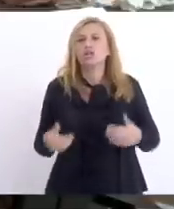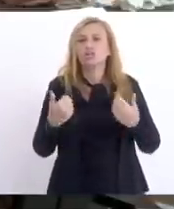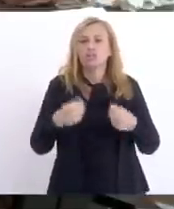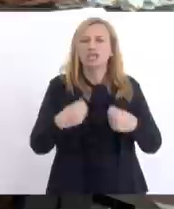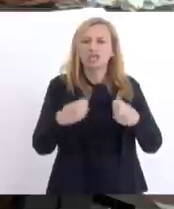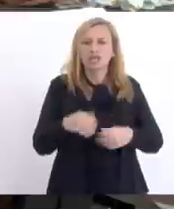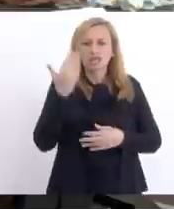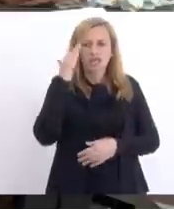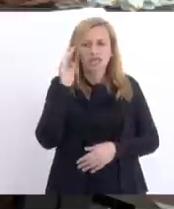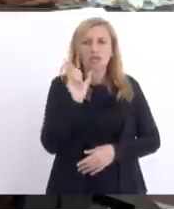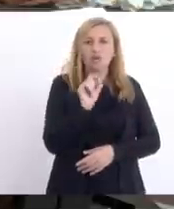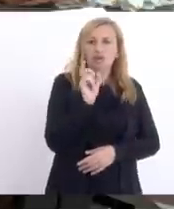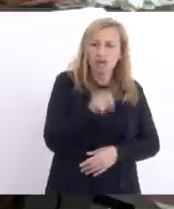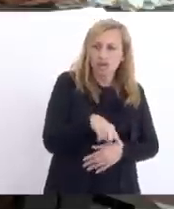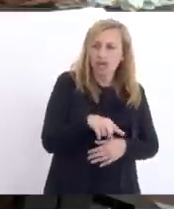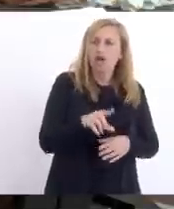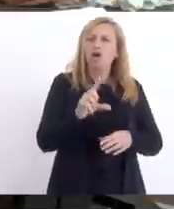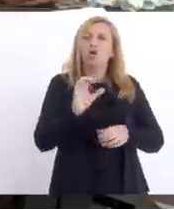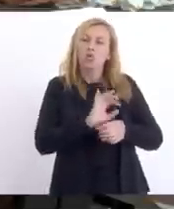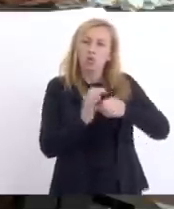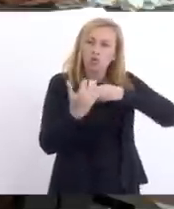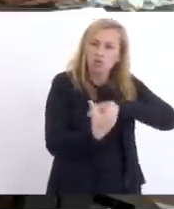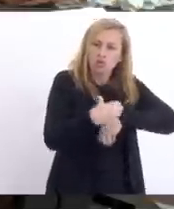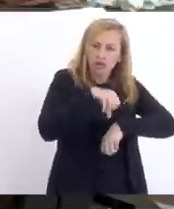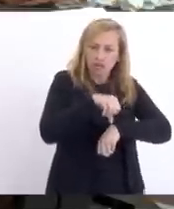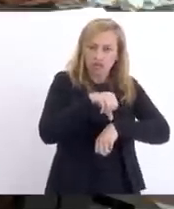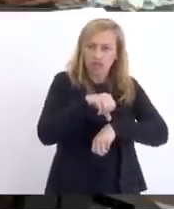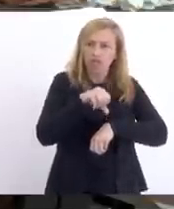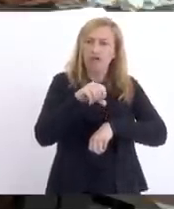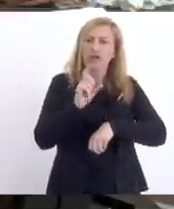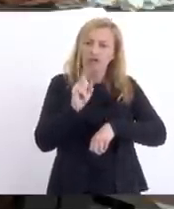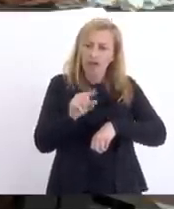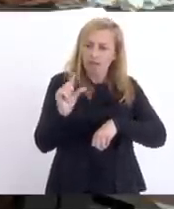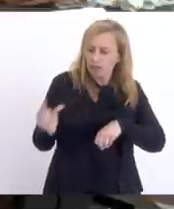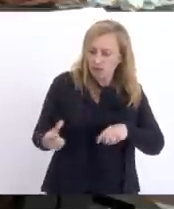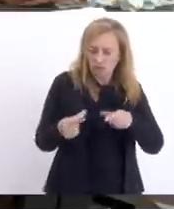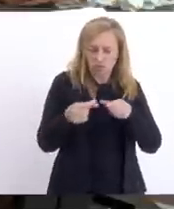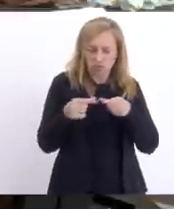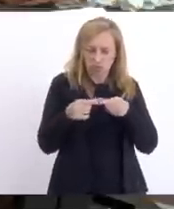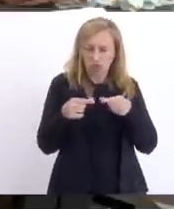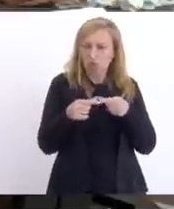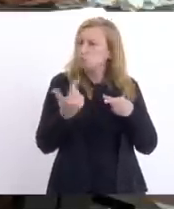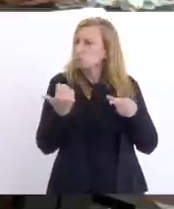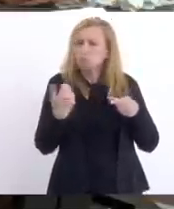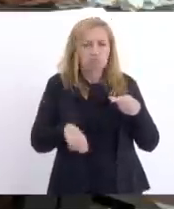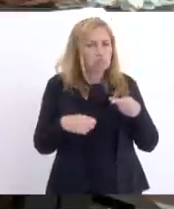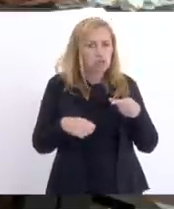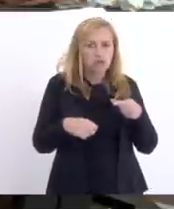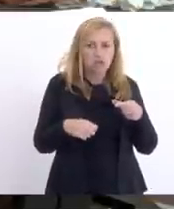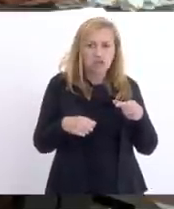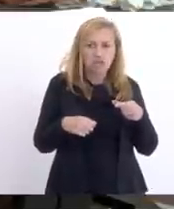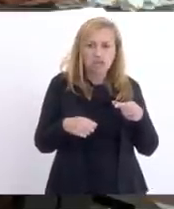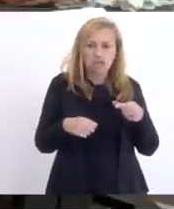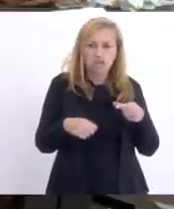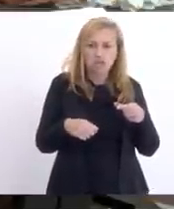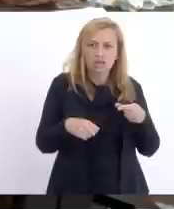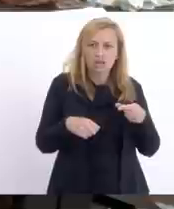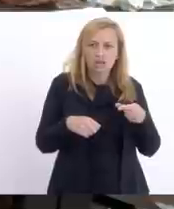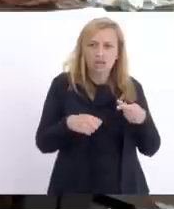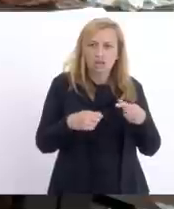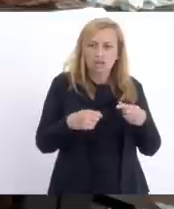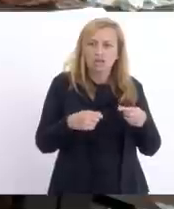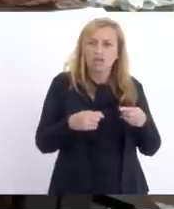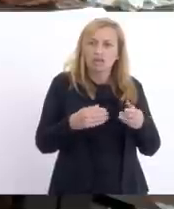conclusão é a Covid é pequenininha, então a gente não precisa de prorrogar o incentivo, ou a